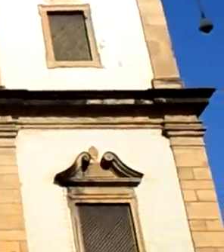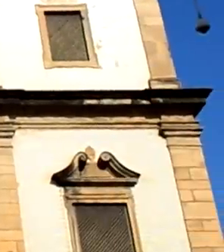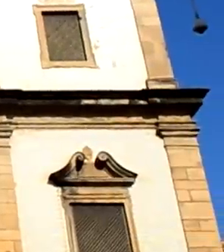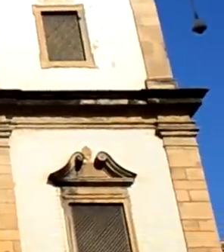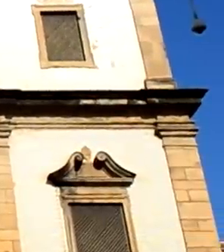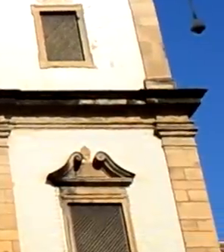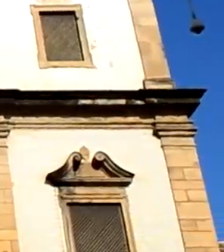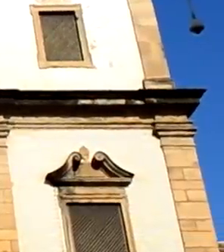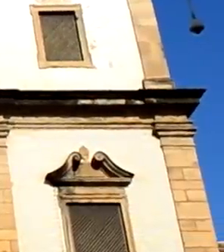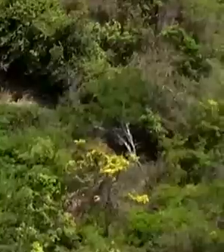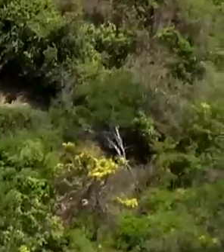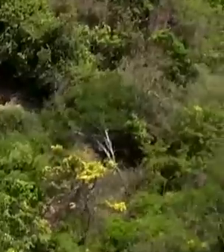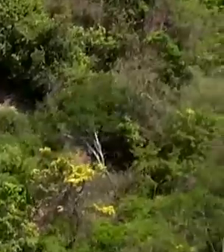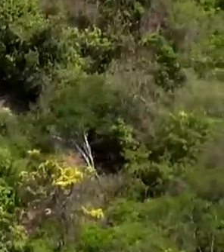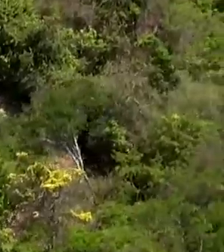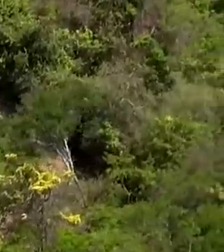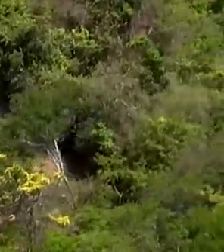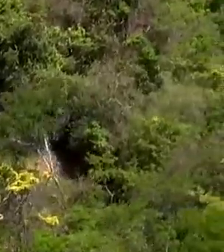Legendas Pedro Negri